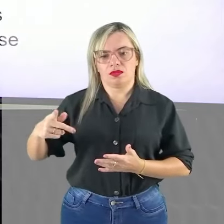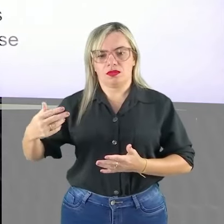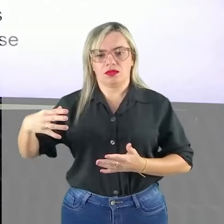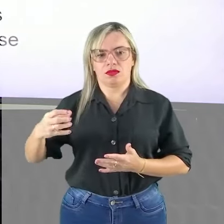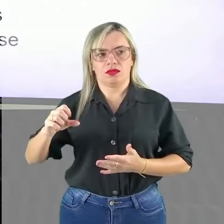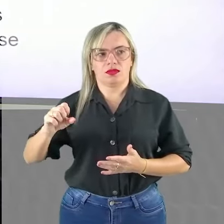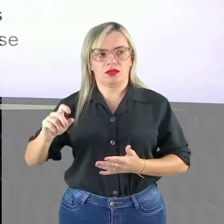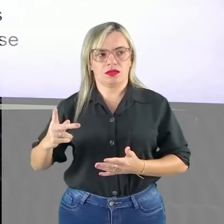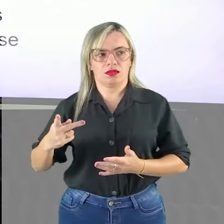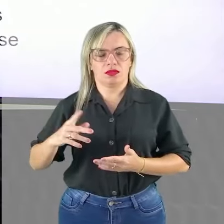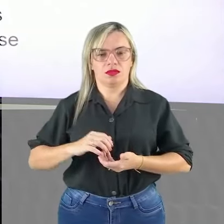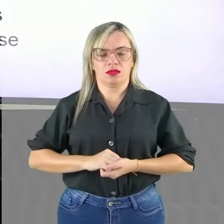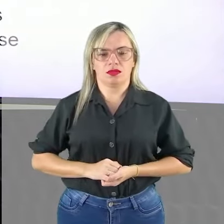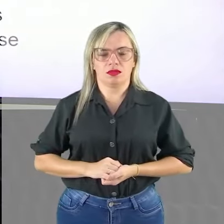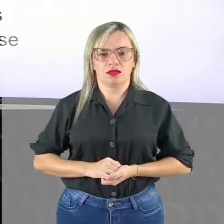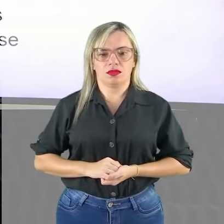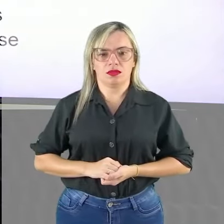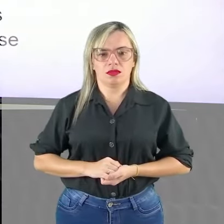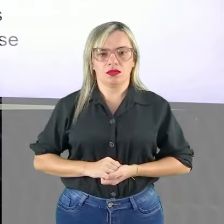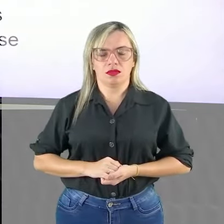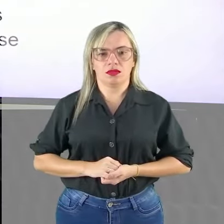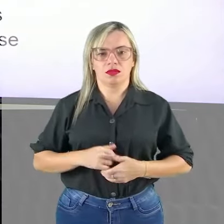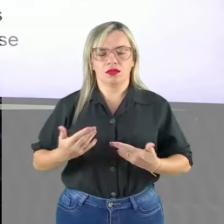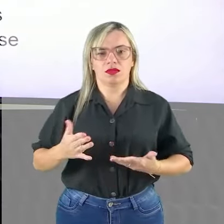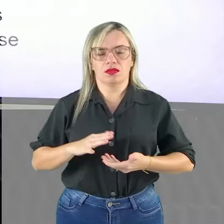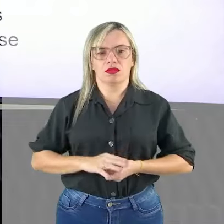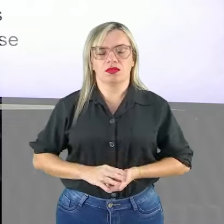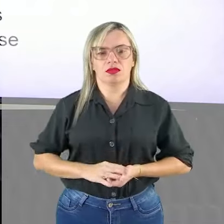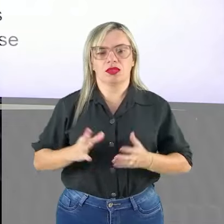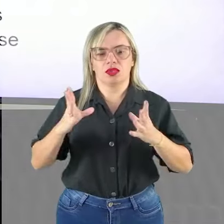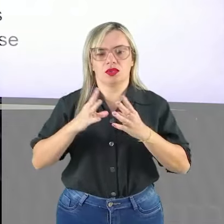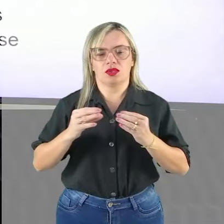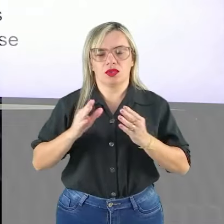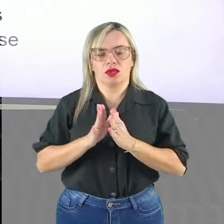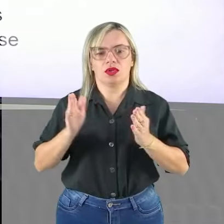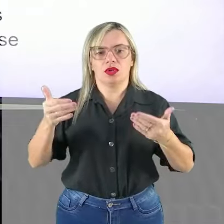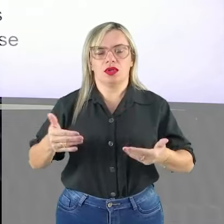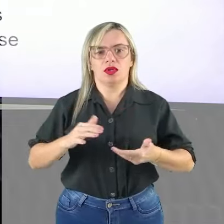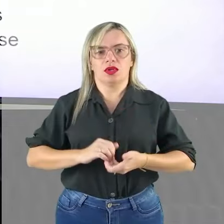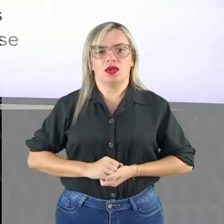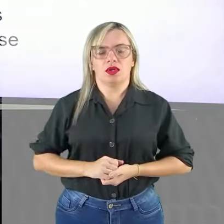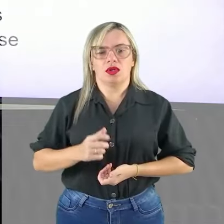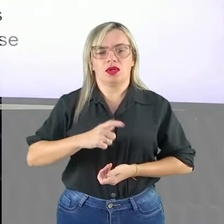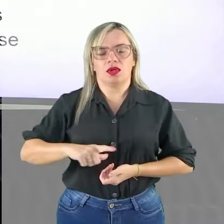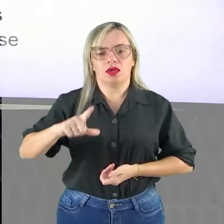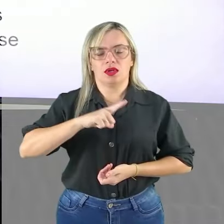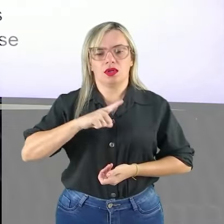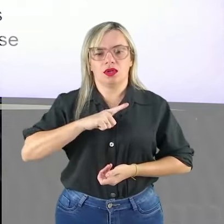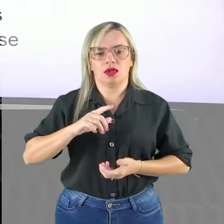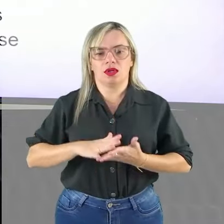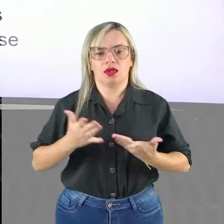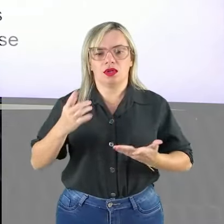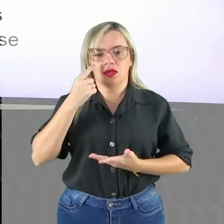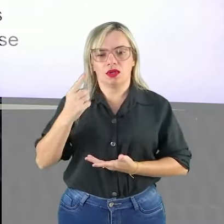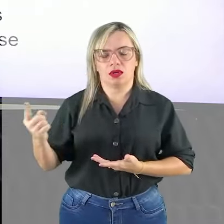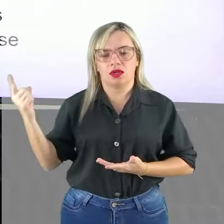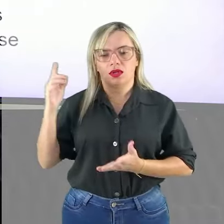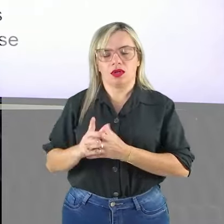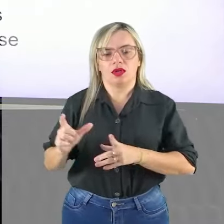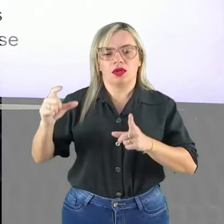produção aqui produção Olha só o cronômetro aí saiu tá bom só para que eu fique atento aqui então a gente tem aqui a a expressão